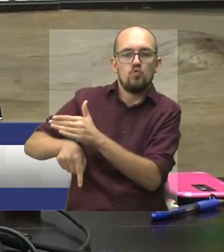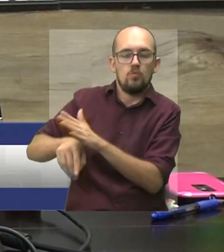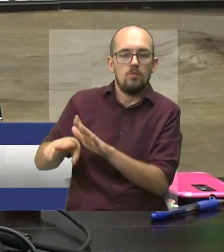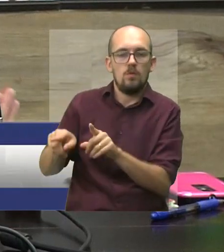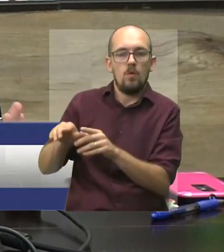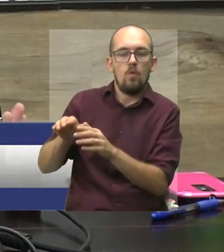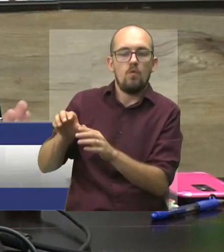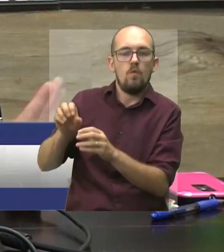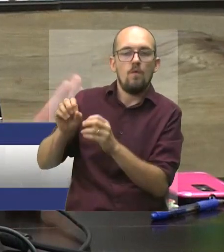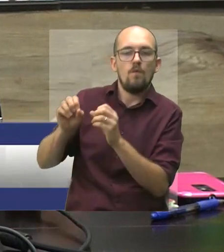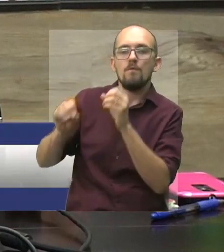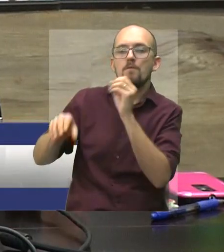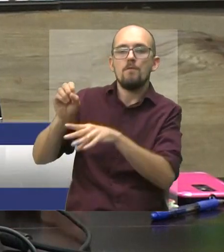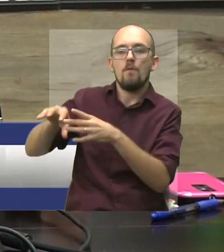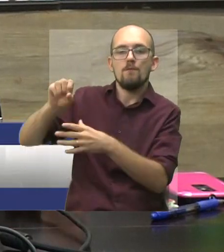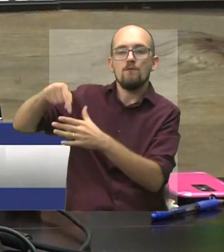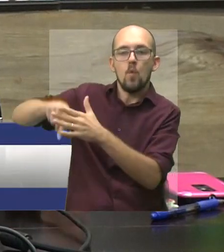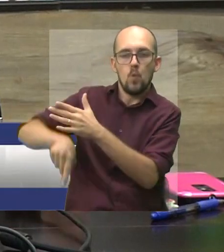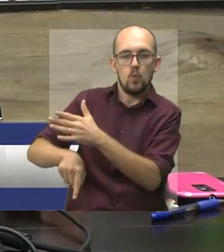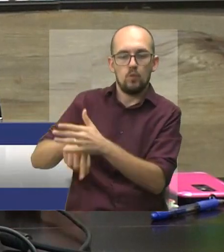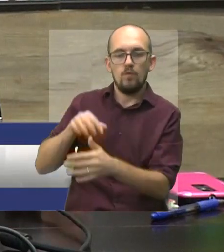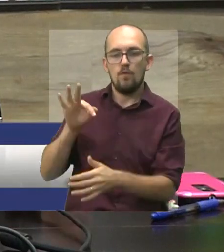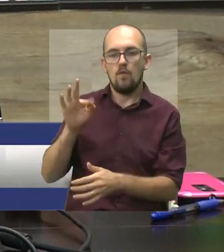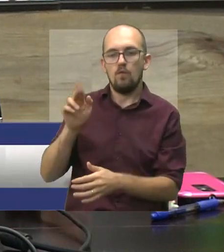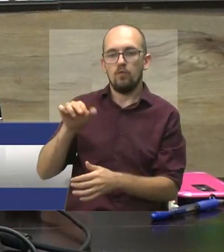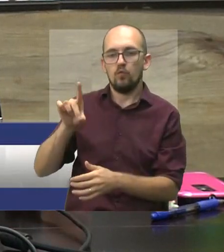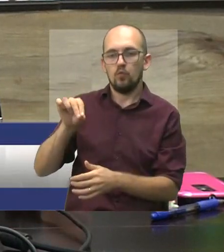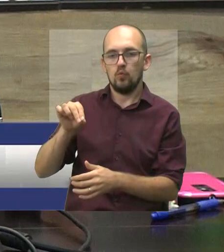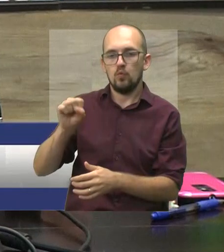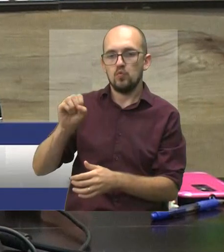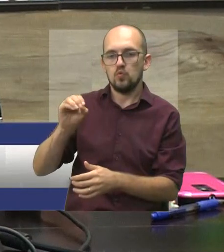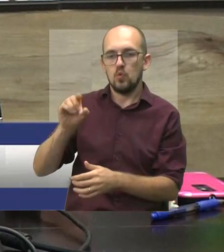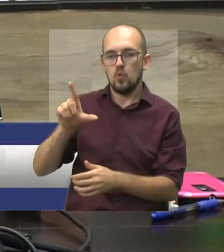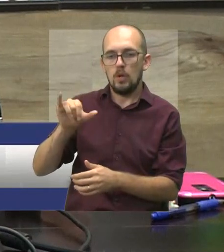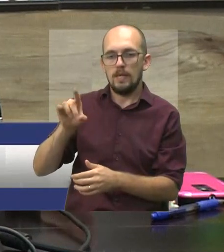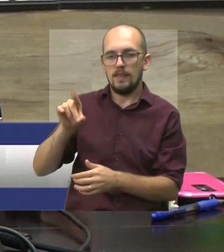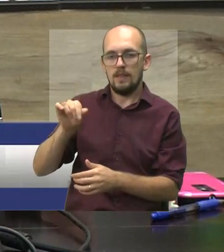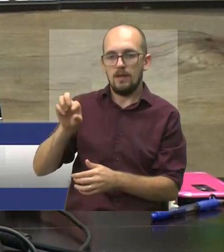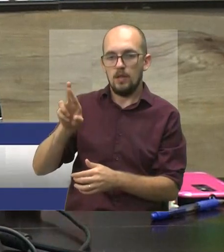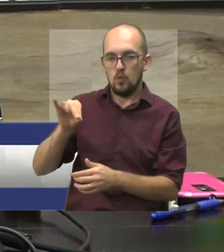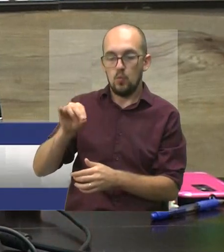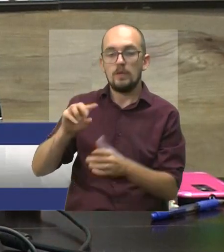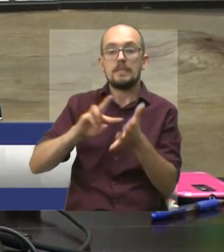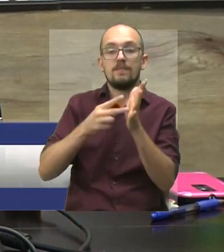direito a um salário mínimo de aposentadoria.